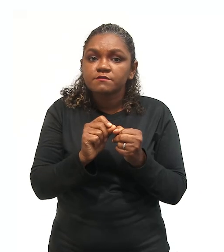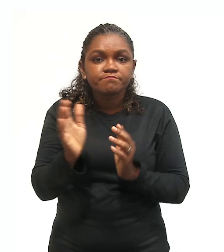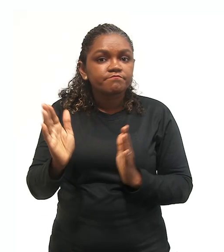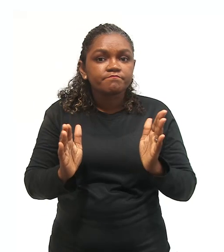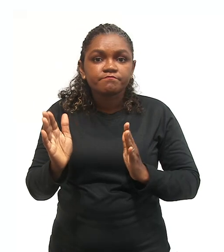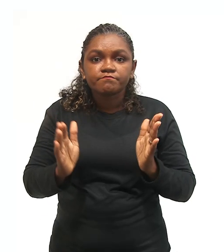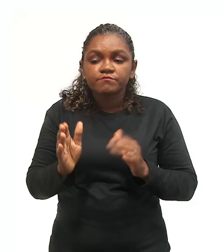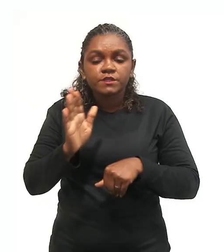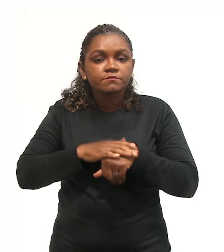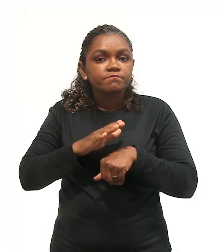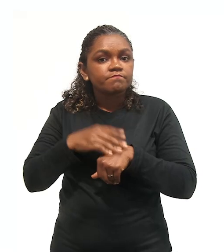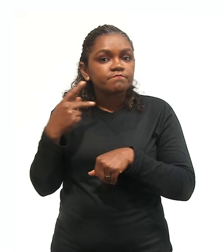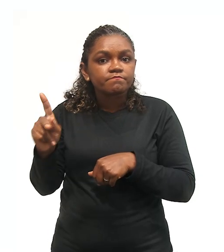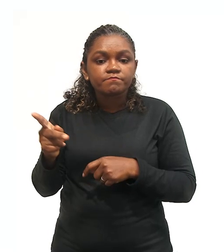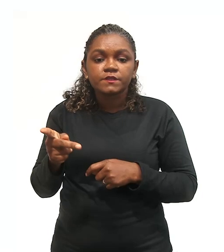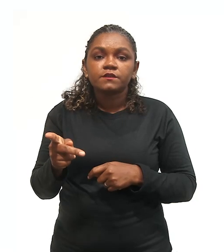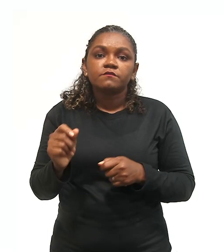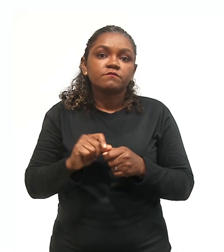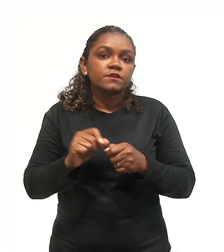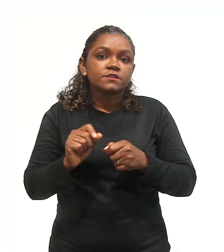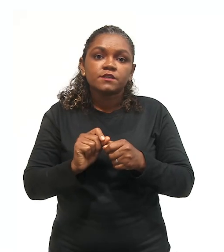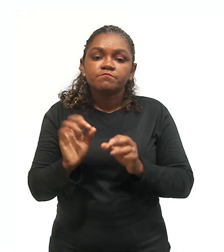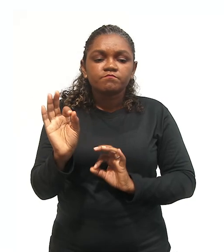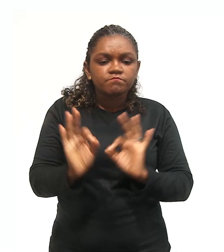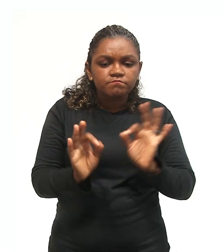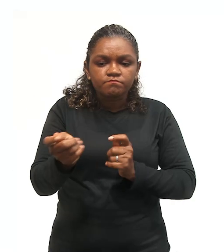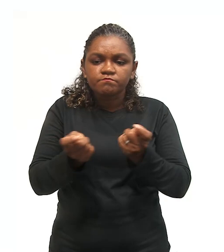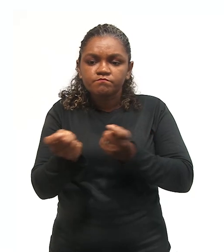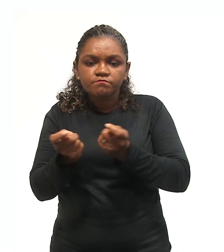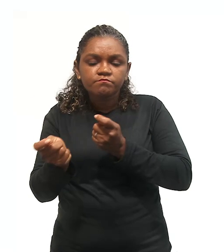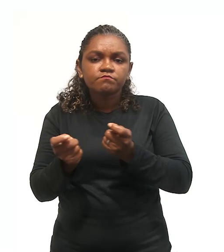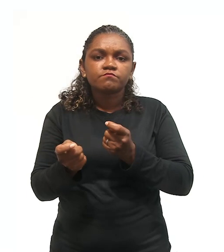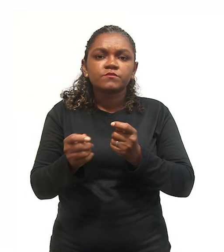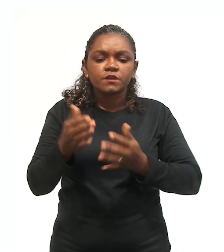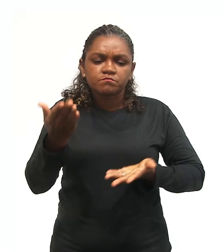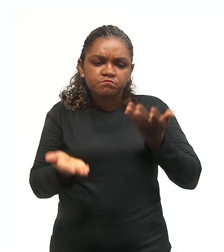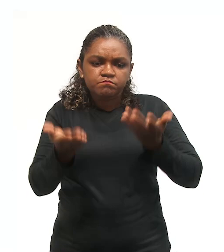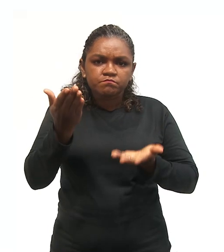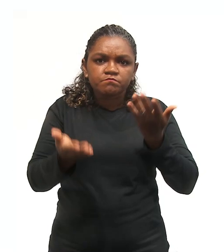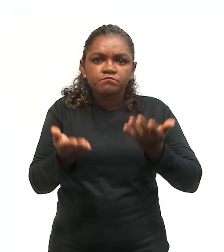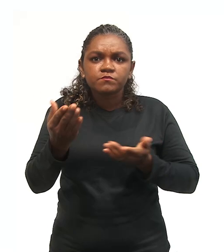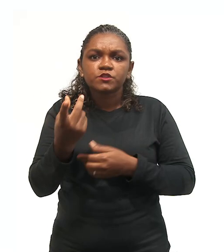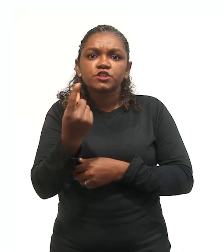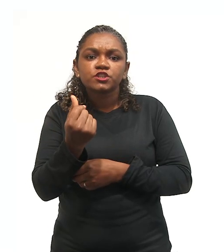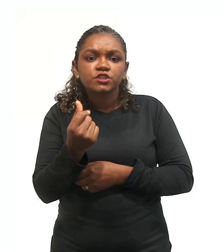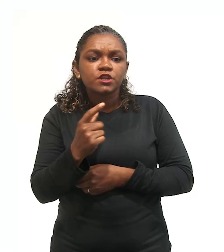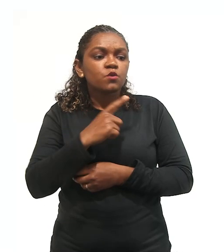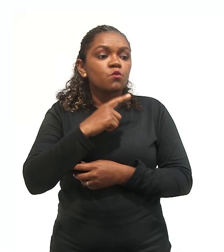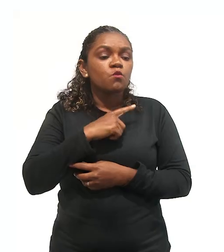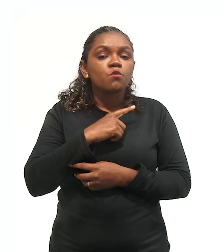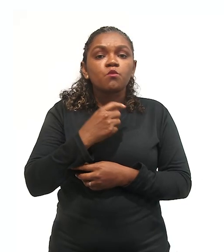todo esse processo, que vai fazer o balanço dos ativos, das dívidas, do que vai